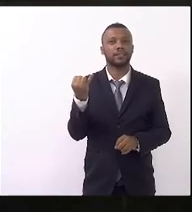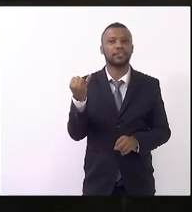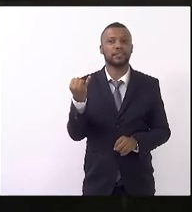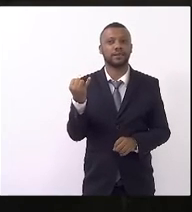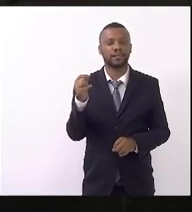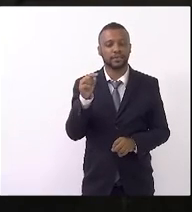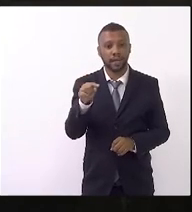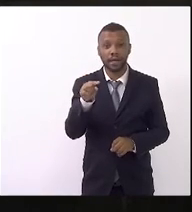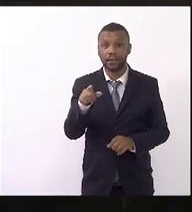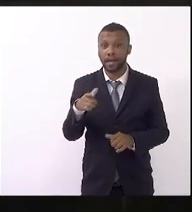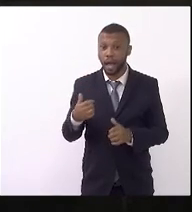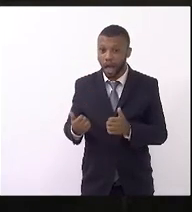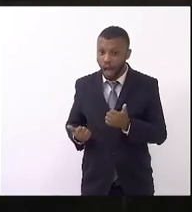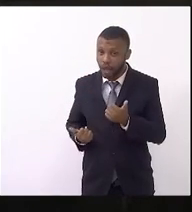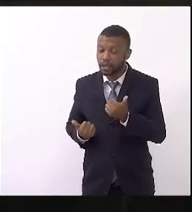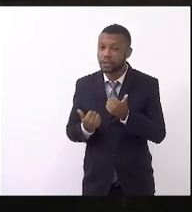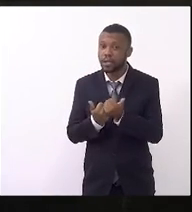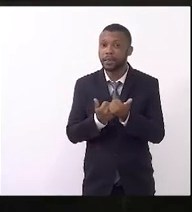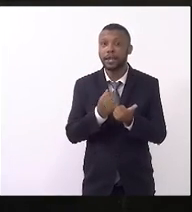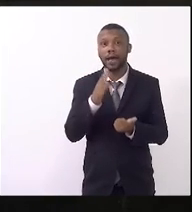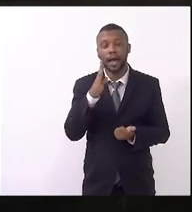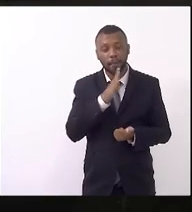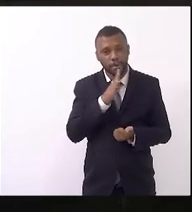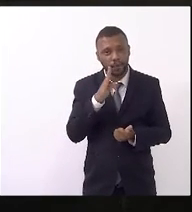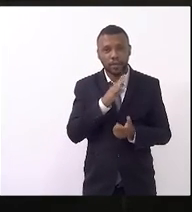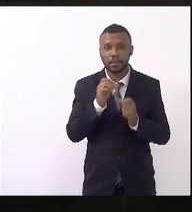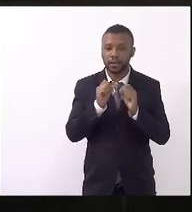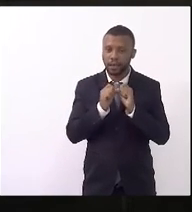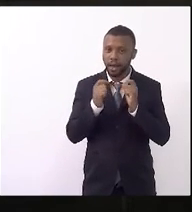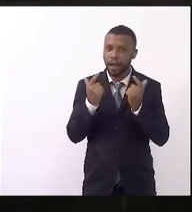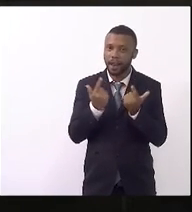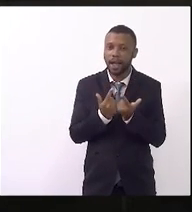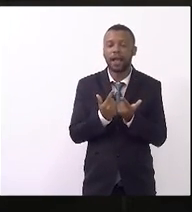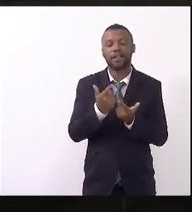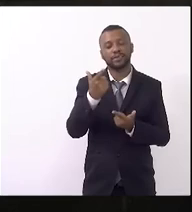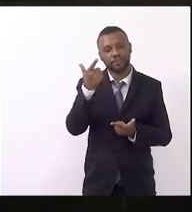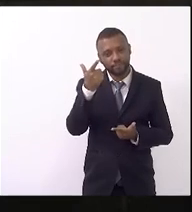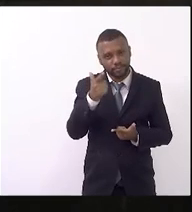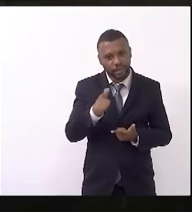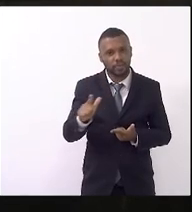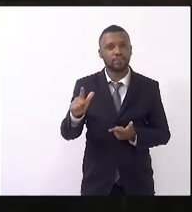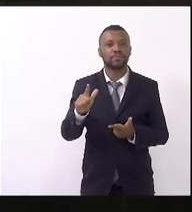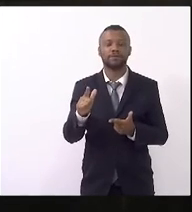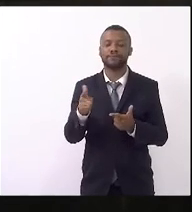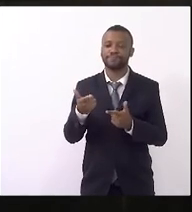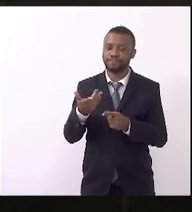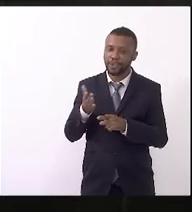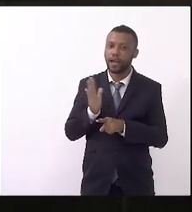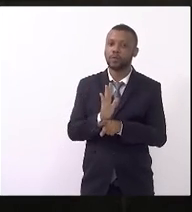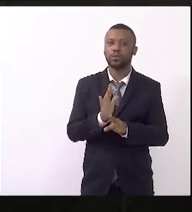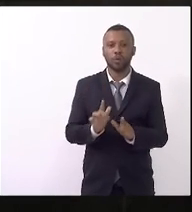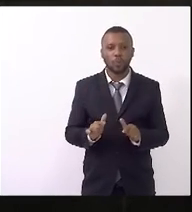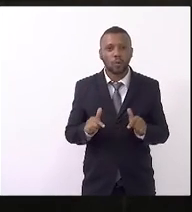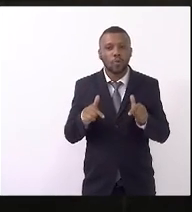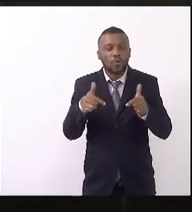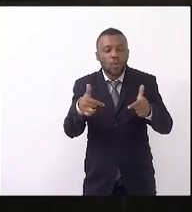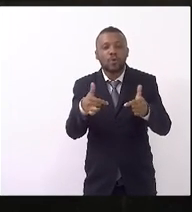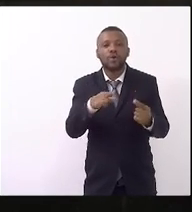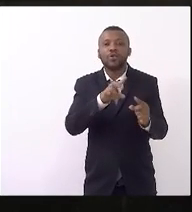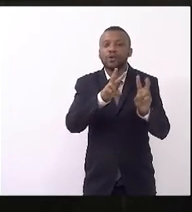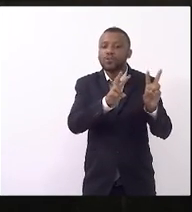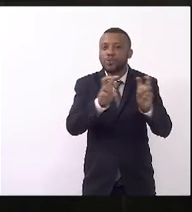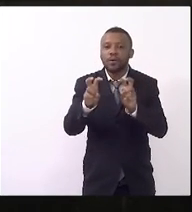desta assistência emergencial que a LERJ mais uma vez operacionaliza em direção aos